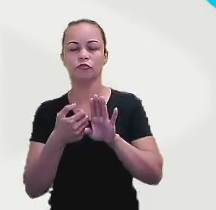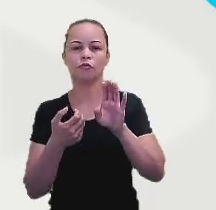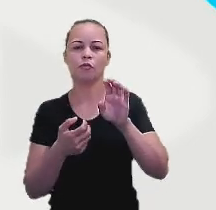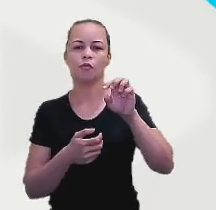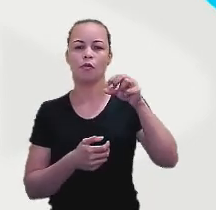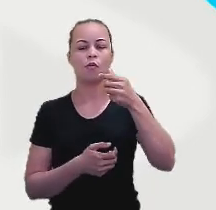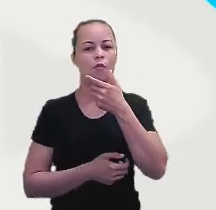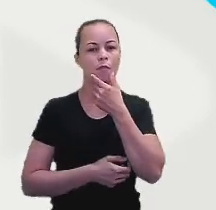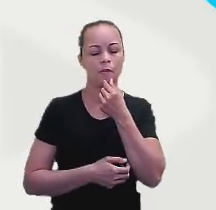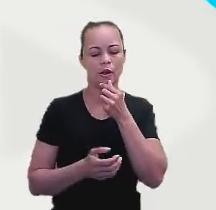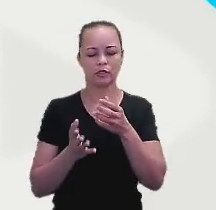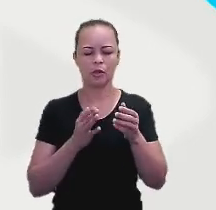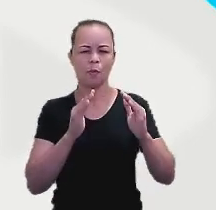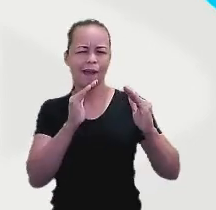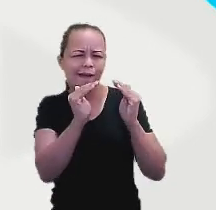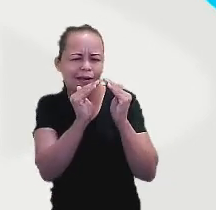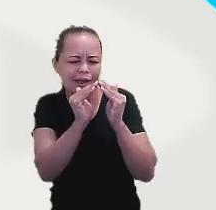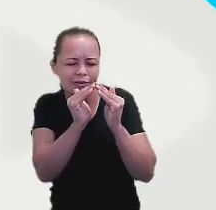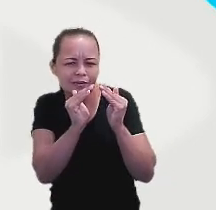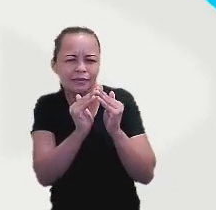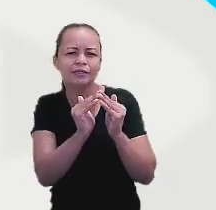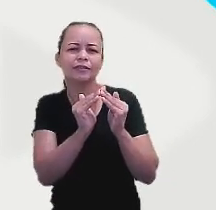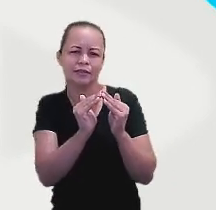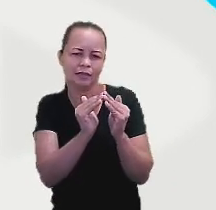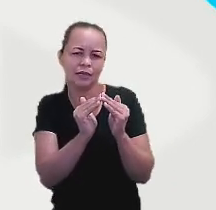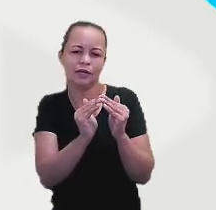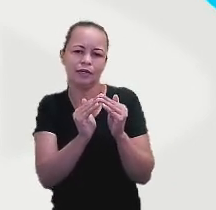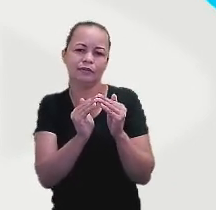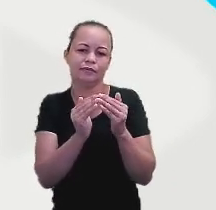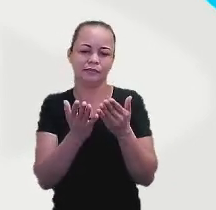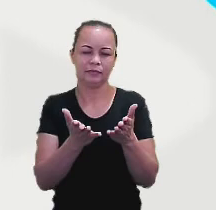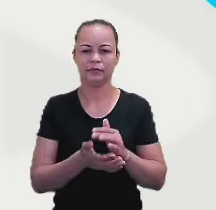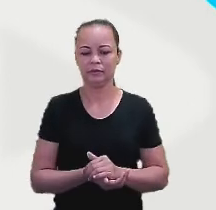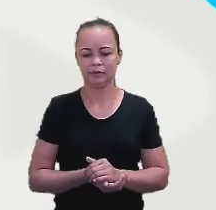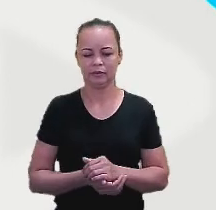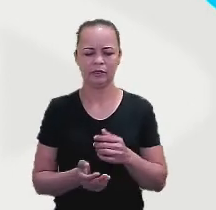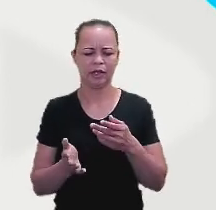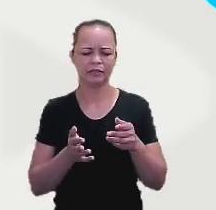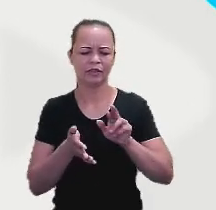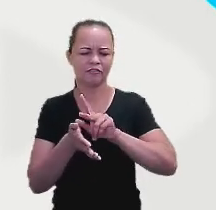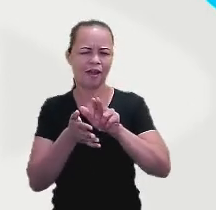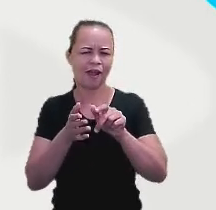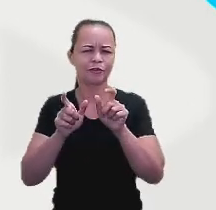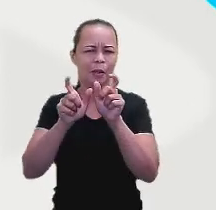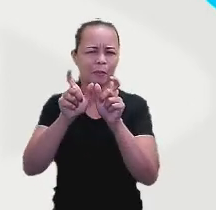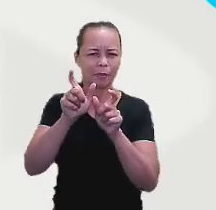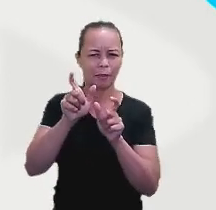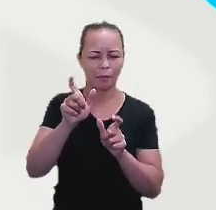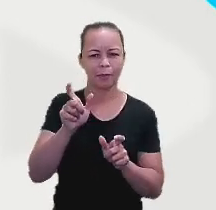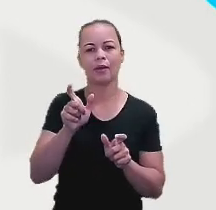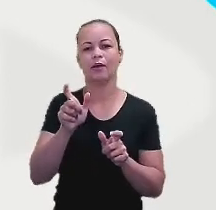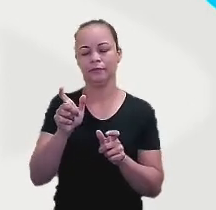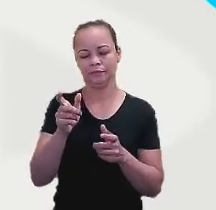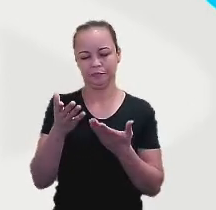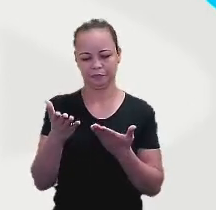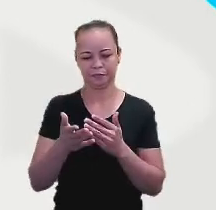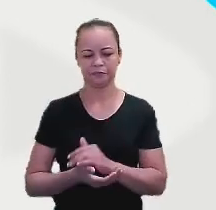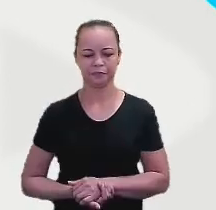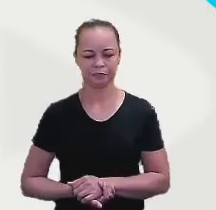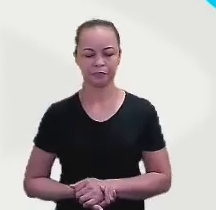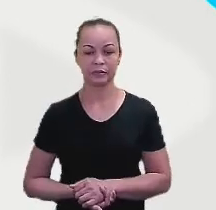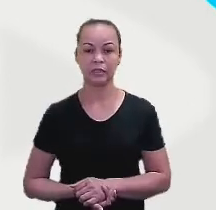uma casa pequena e miserável. Casinhola, choupana, tugúrio. Então,